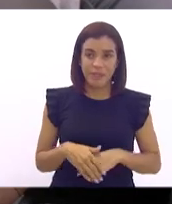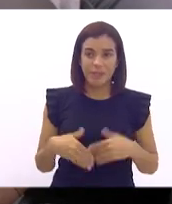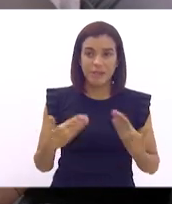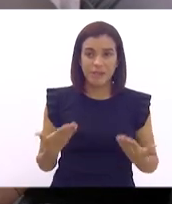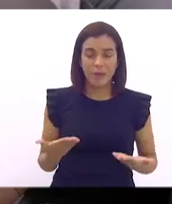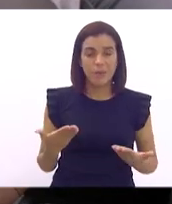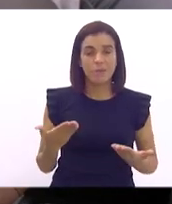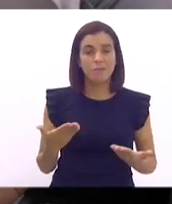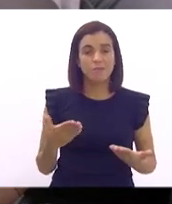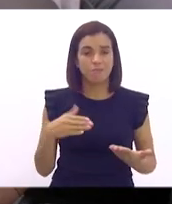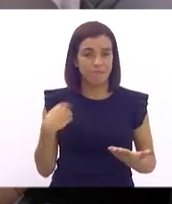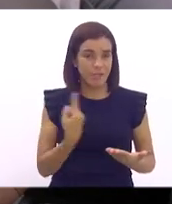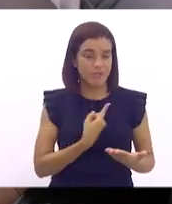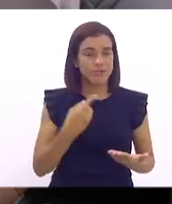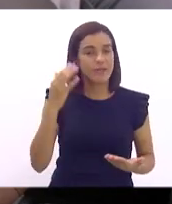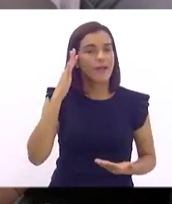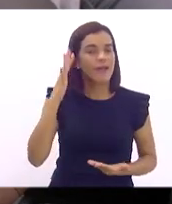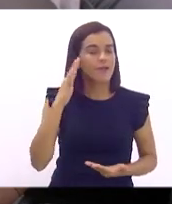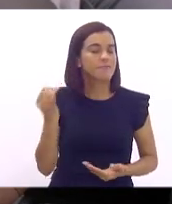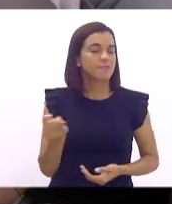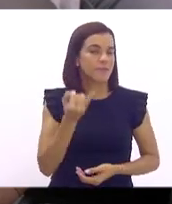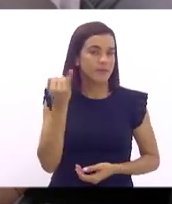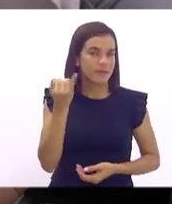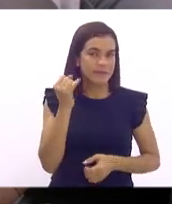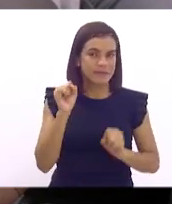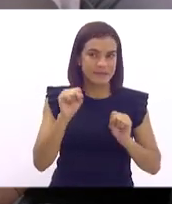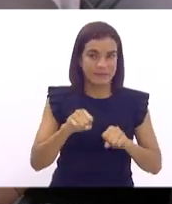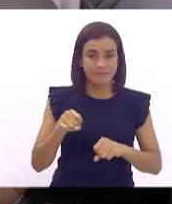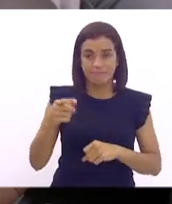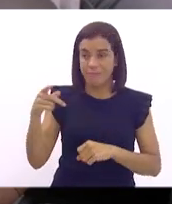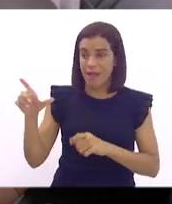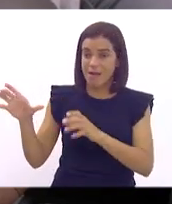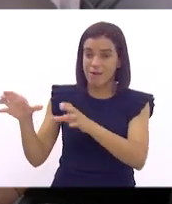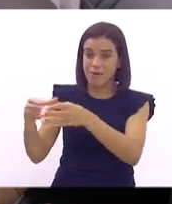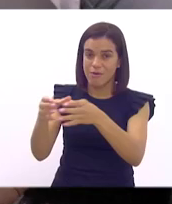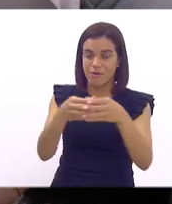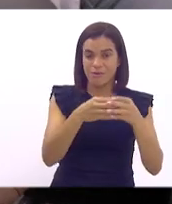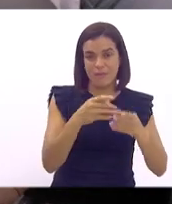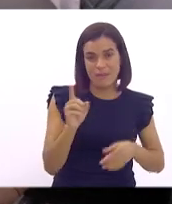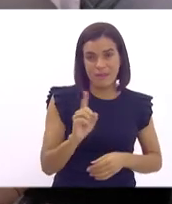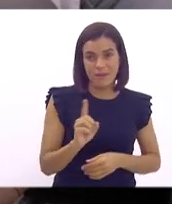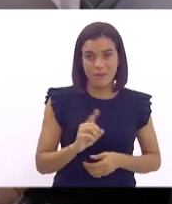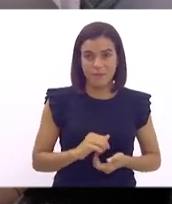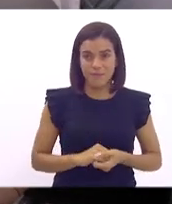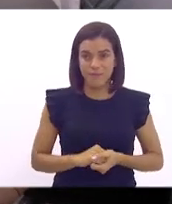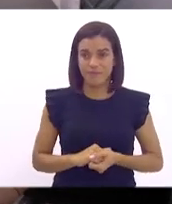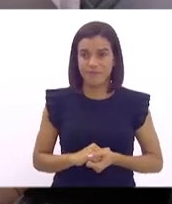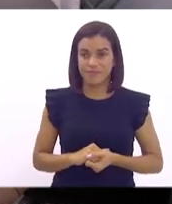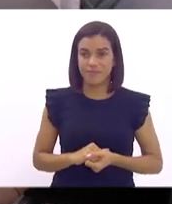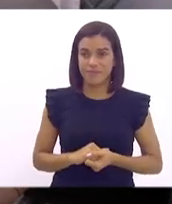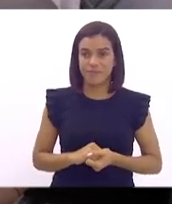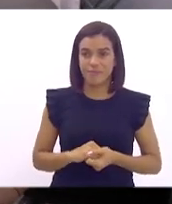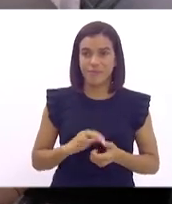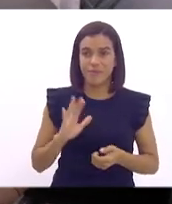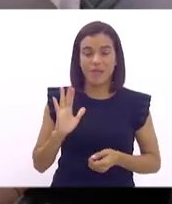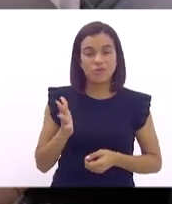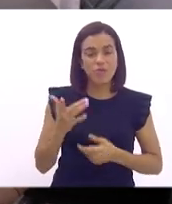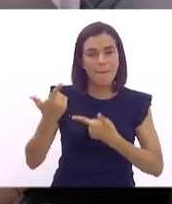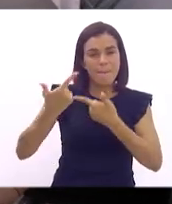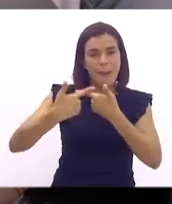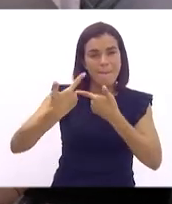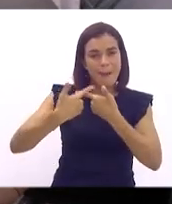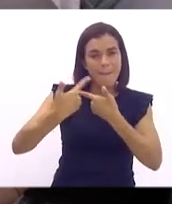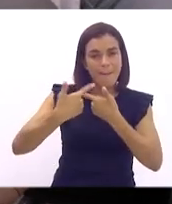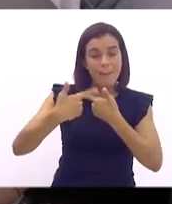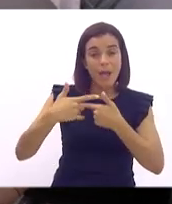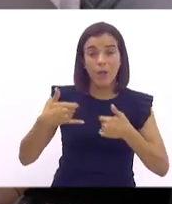para a gente isso é importante, para eles não. É exatamente como eu falo agora para todo mundo, depois que eu levei um monte de bronca, quando eu